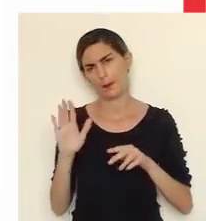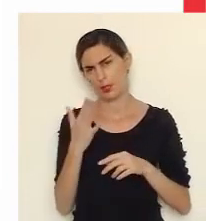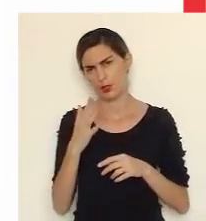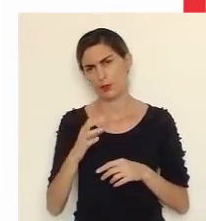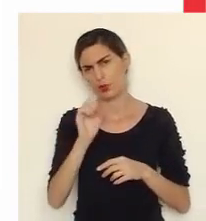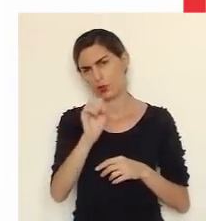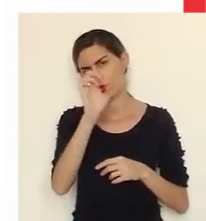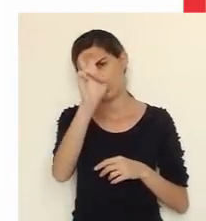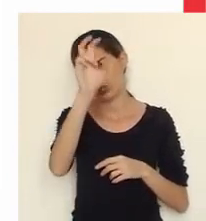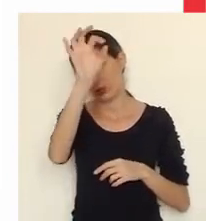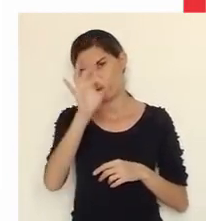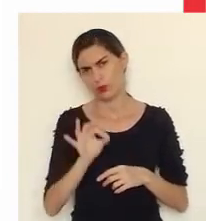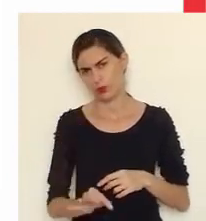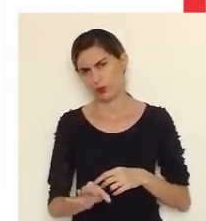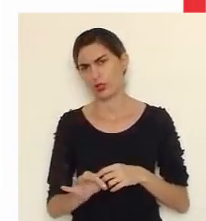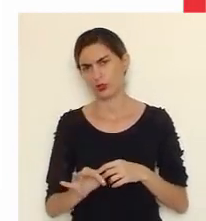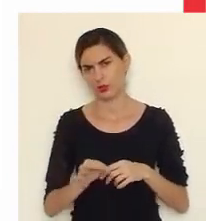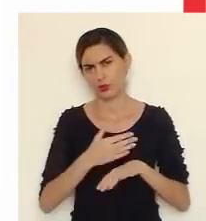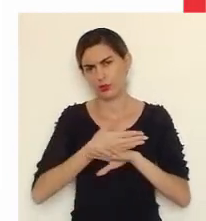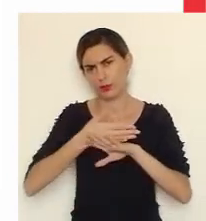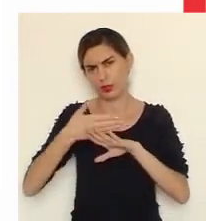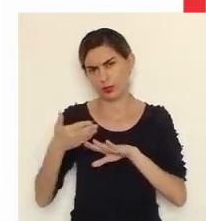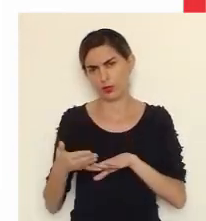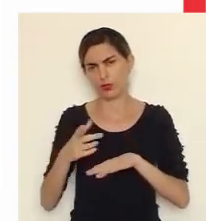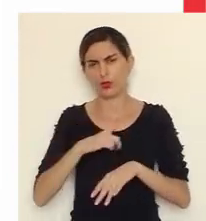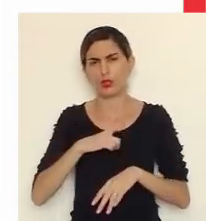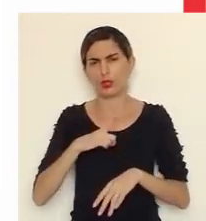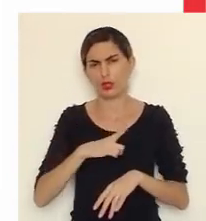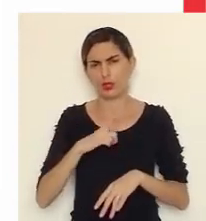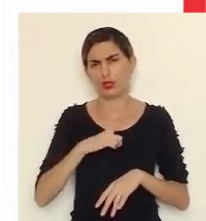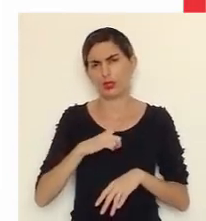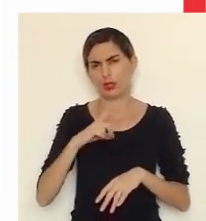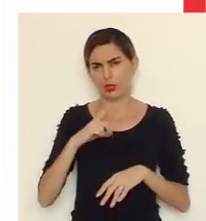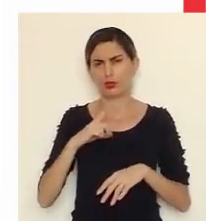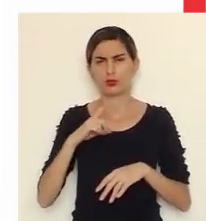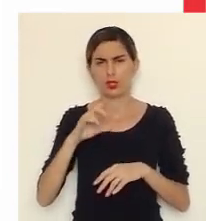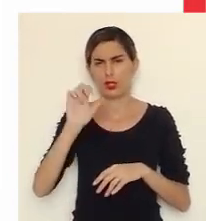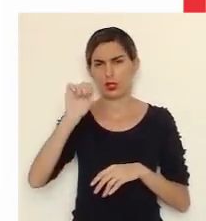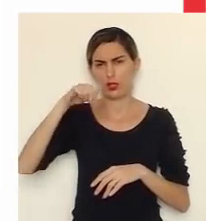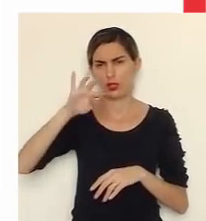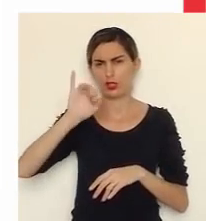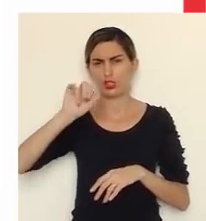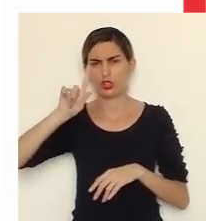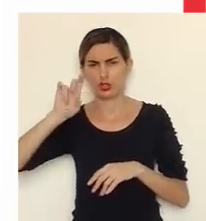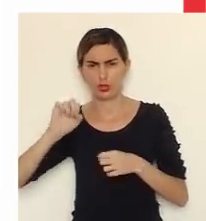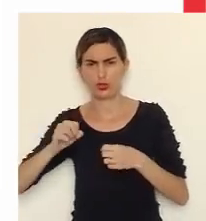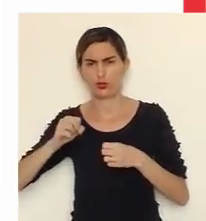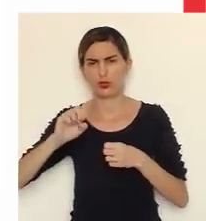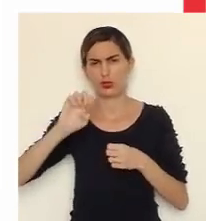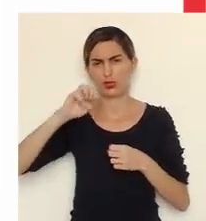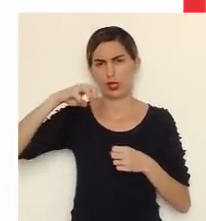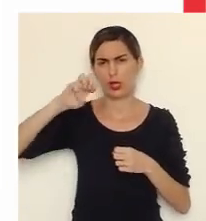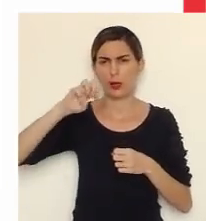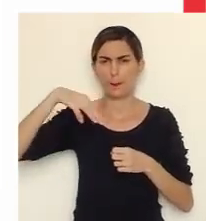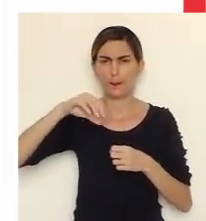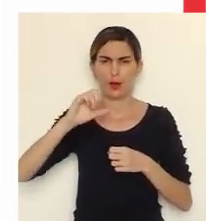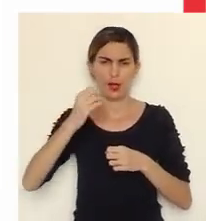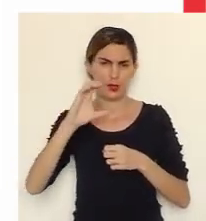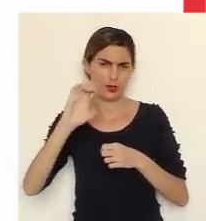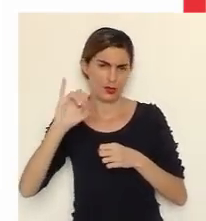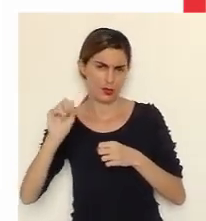mais ou menos em 85% dos brancos, havia a presença desses antígenos nas hemácias.